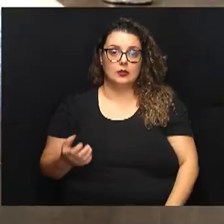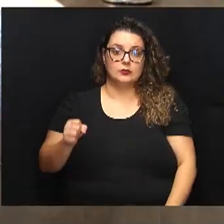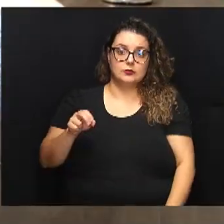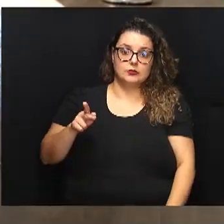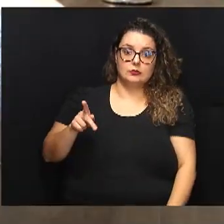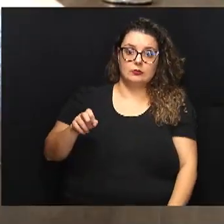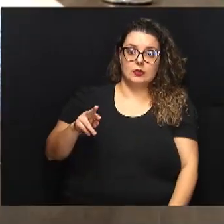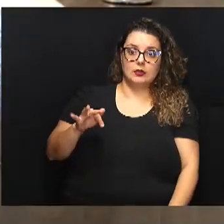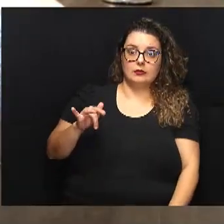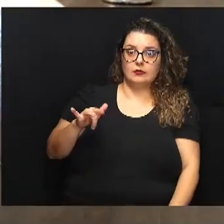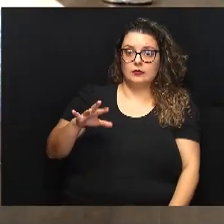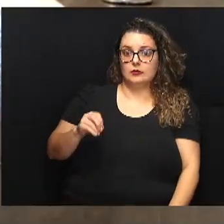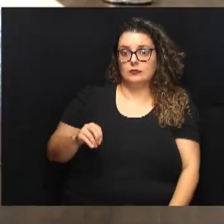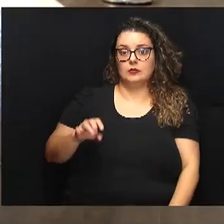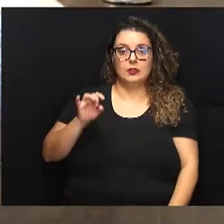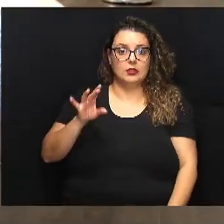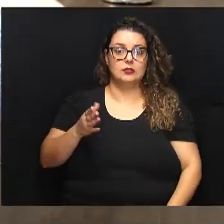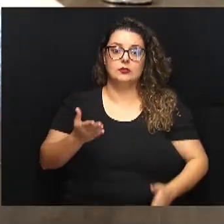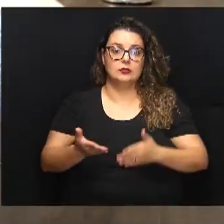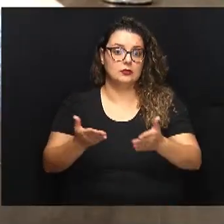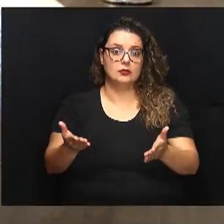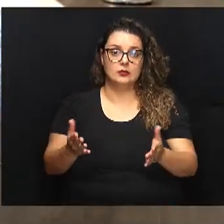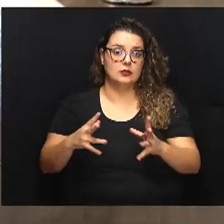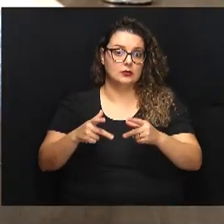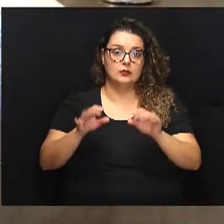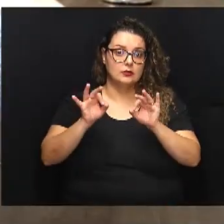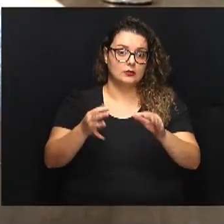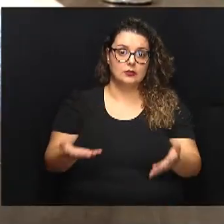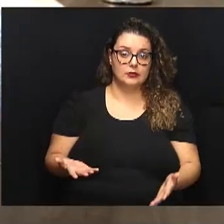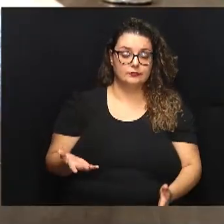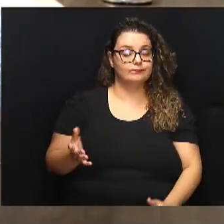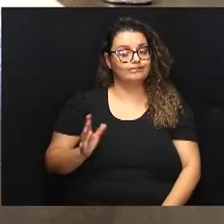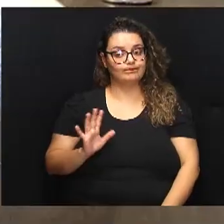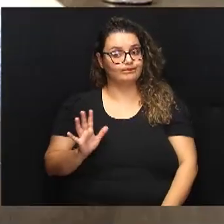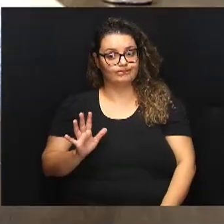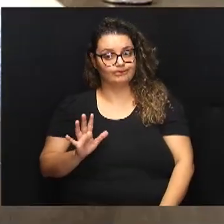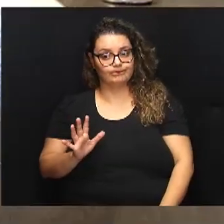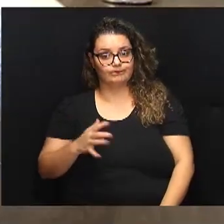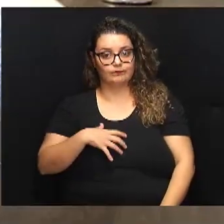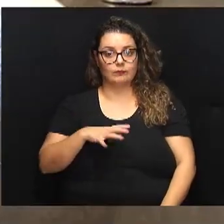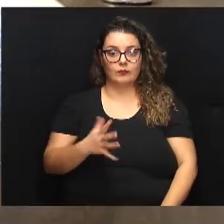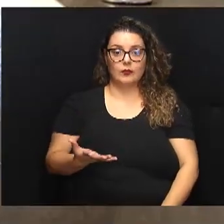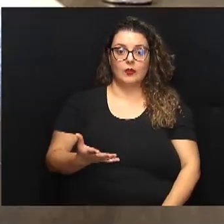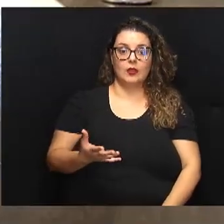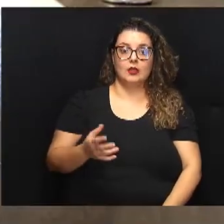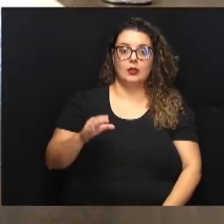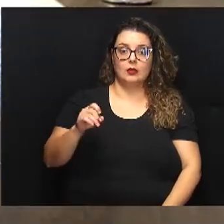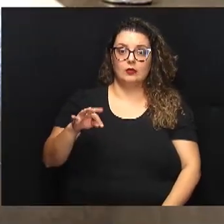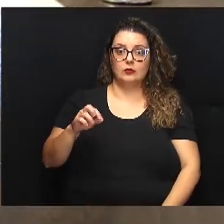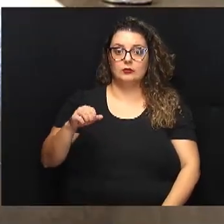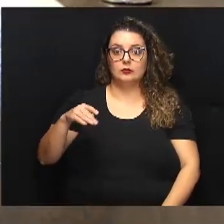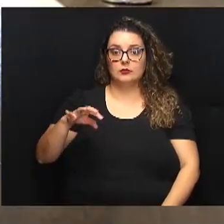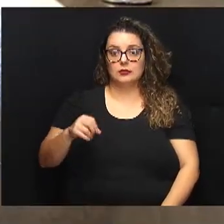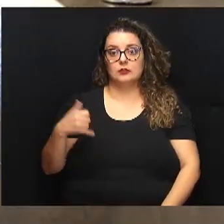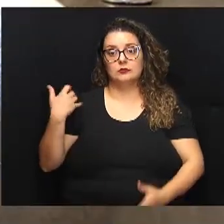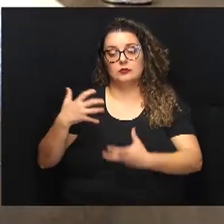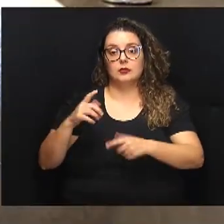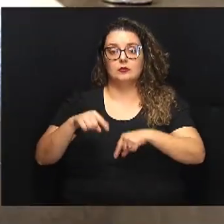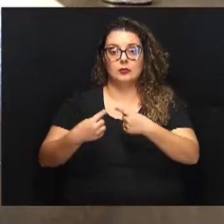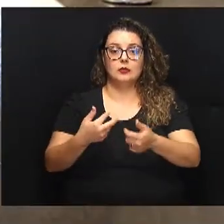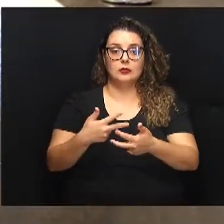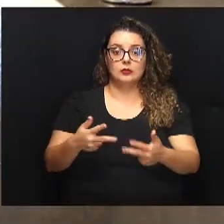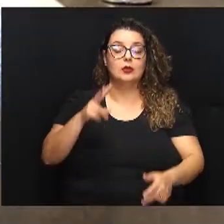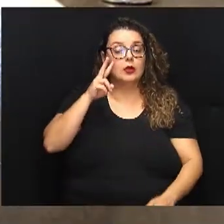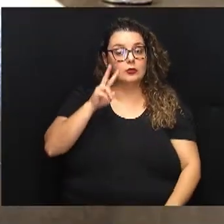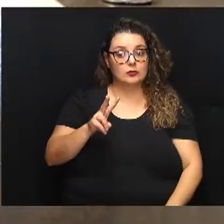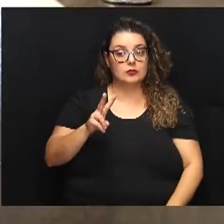as pessoas entendem que é só fazer o tratamento que vai dar tudo certo, né? E a questão também da contaminação entre os idosos é uma outra coisa que a gente tem